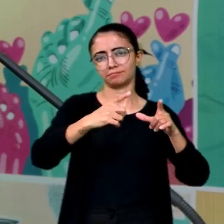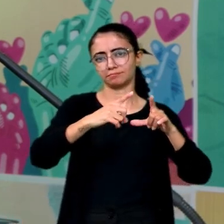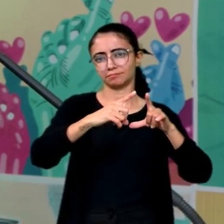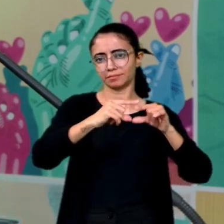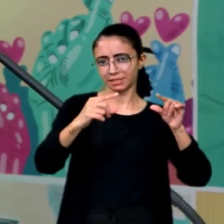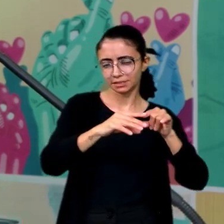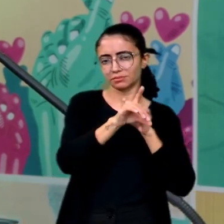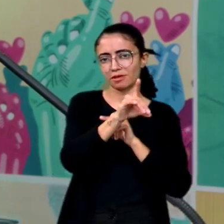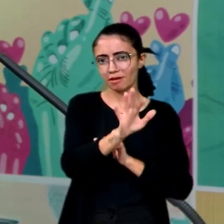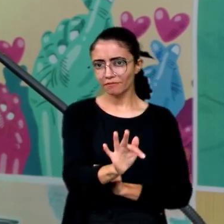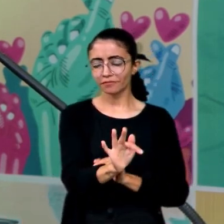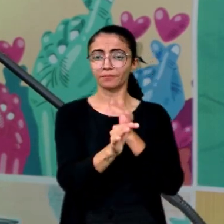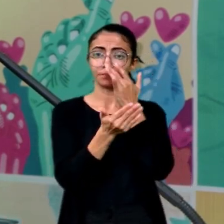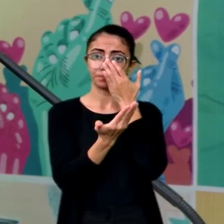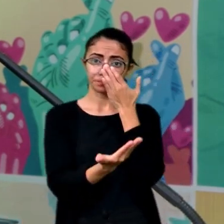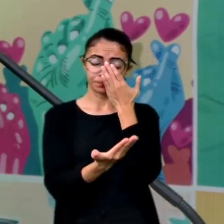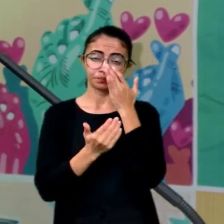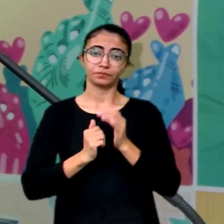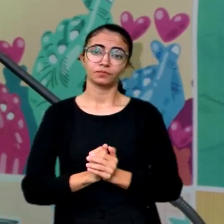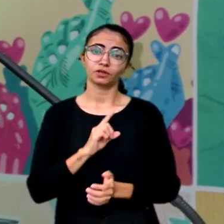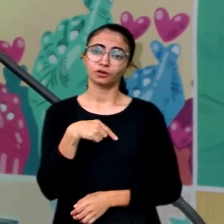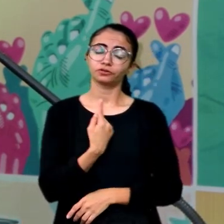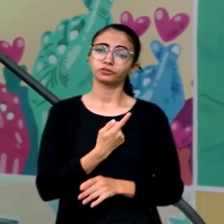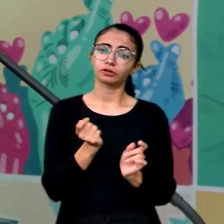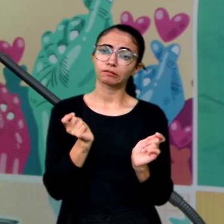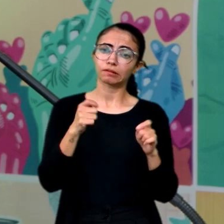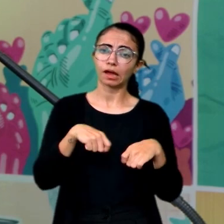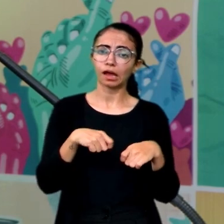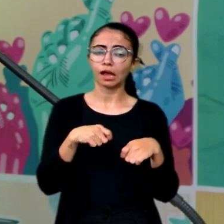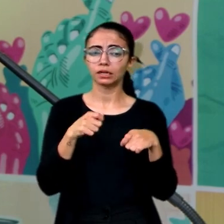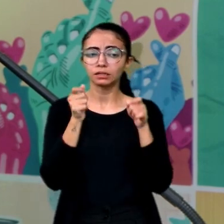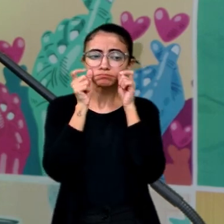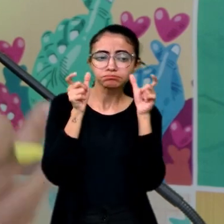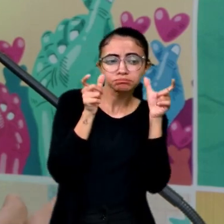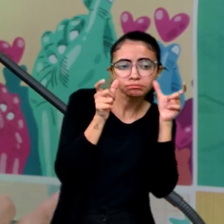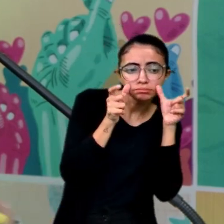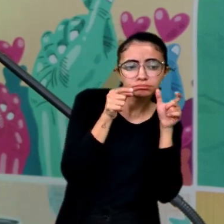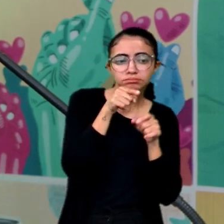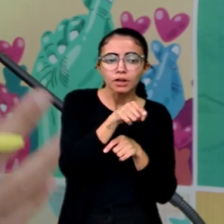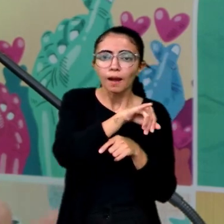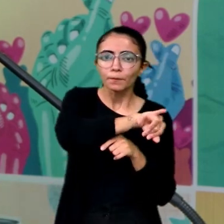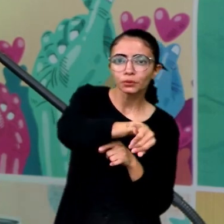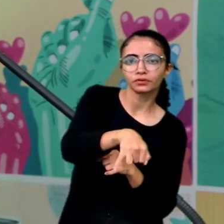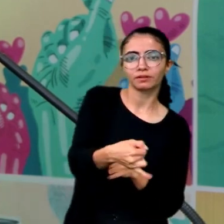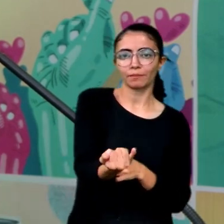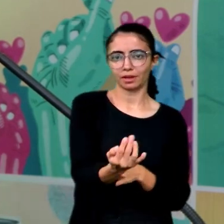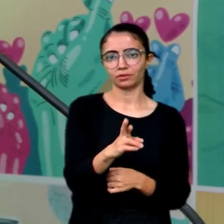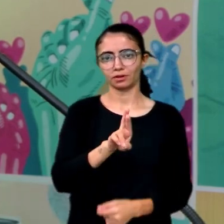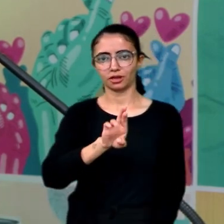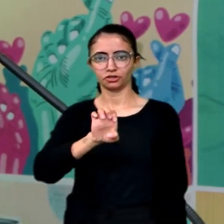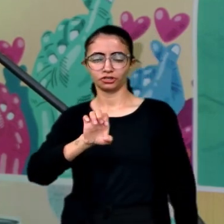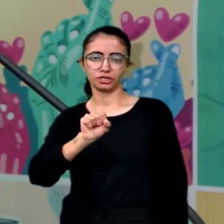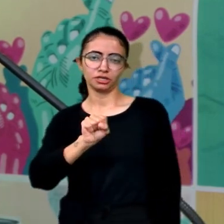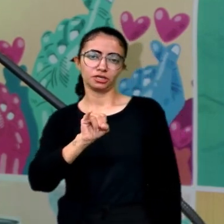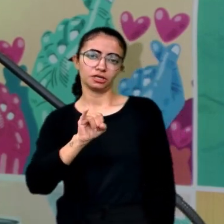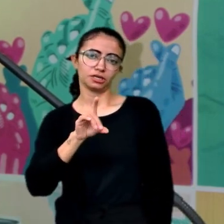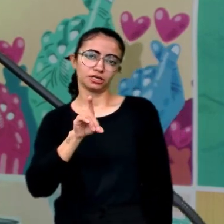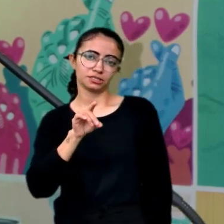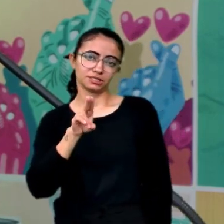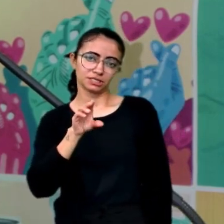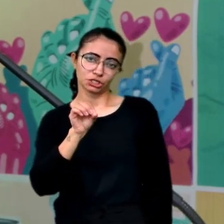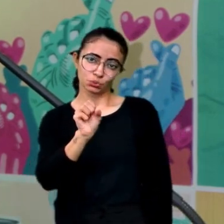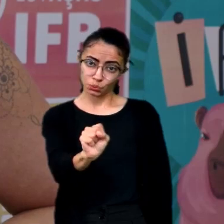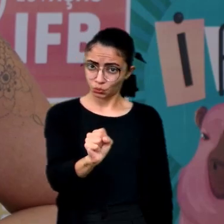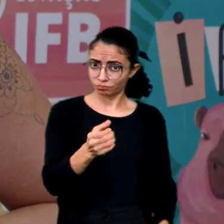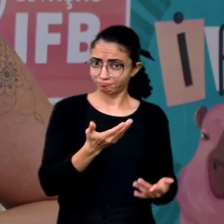que a gente pode olhar com mais atenção quando essa questão do aproveitamento dos resíduos e tudo. Olha,